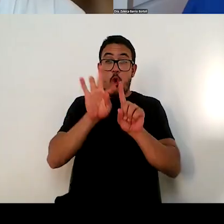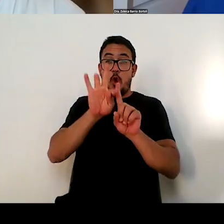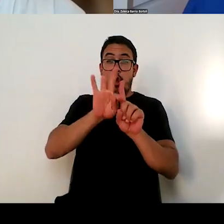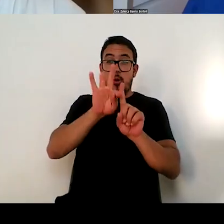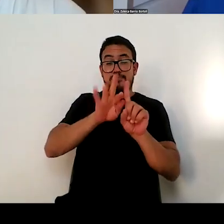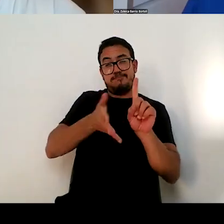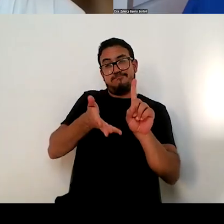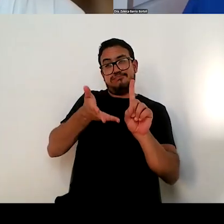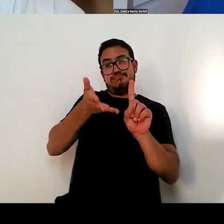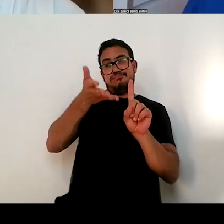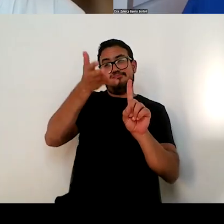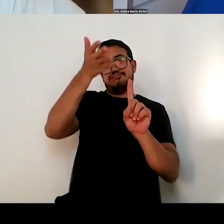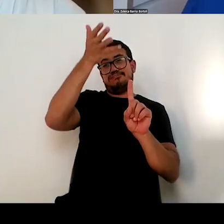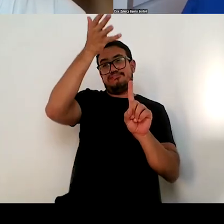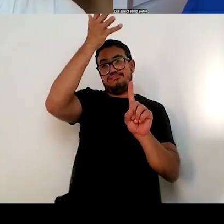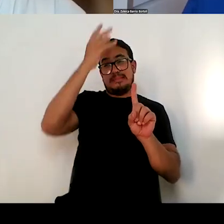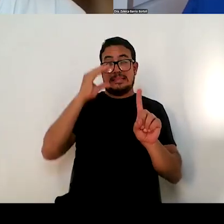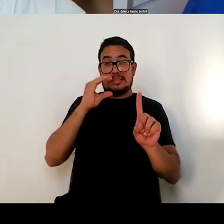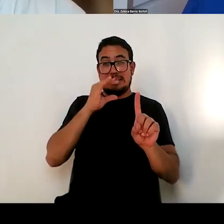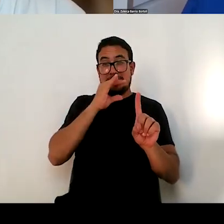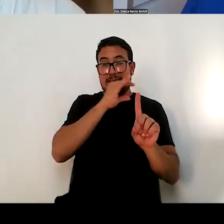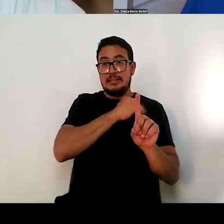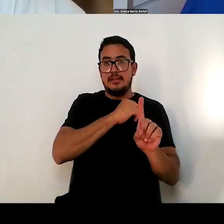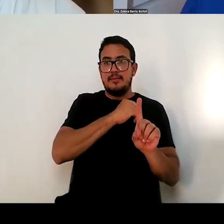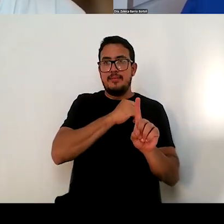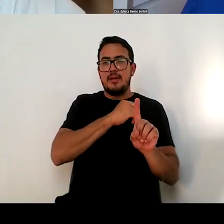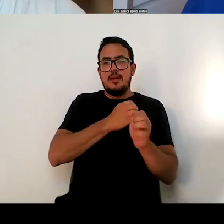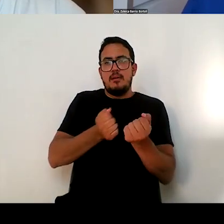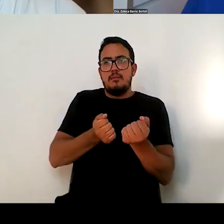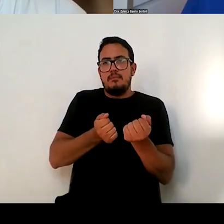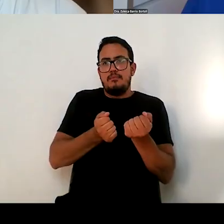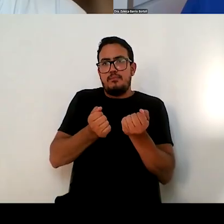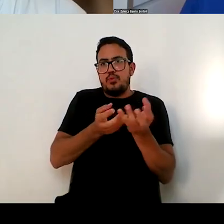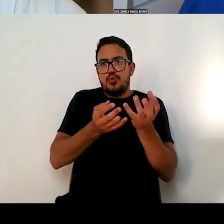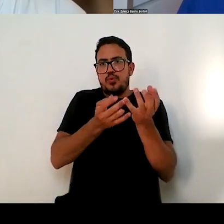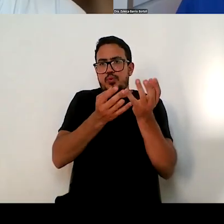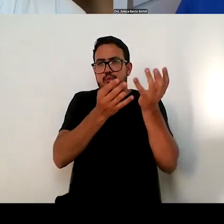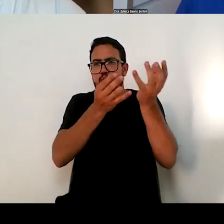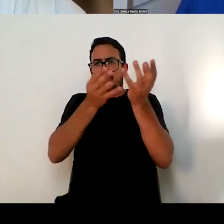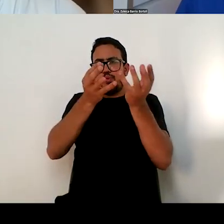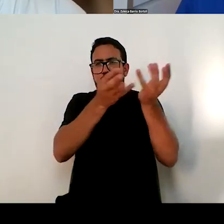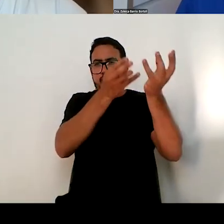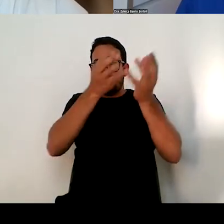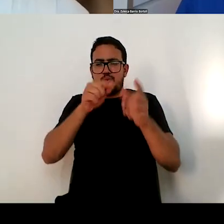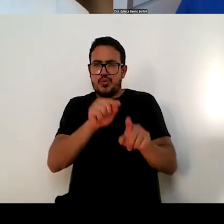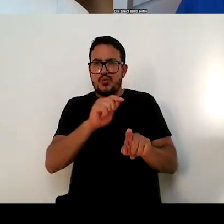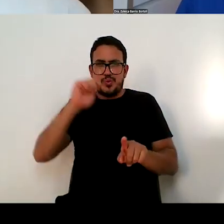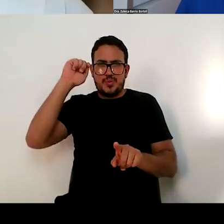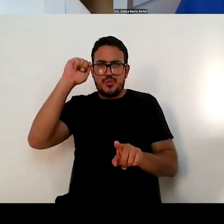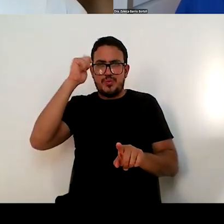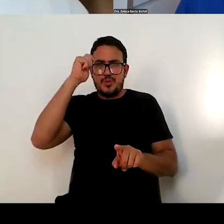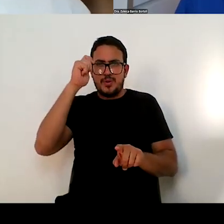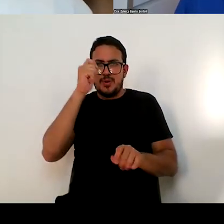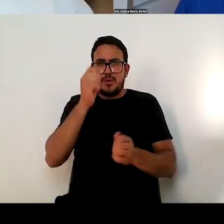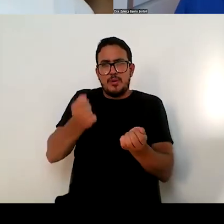Então, se você comprar alguma coisa elétrica, você pode ser melhor. Só que o ideal é você não manter a carne muito tempo, não